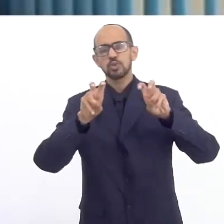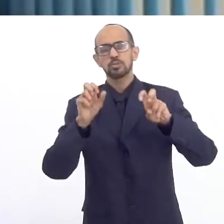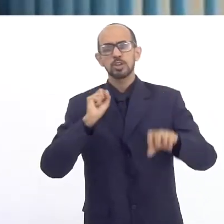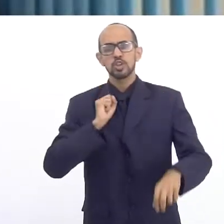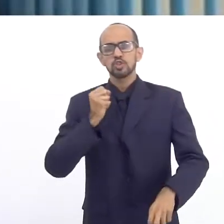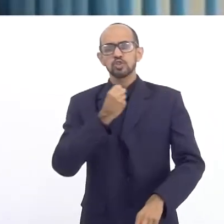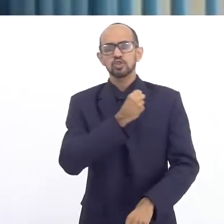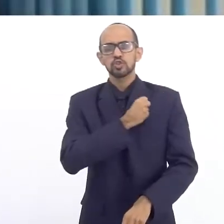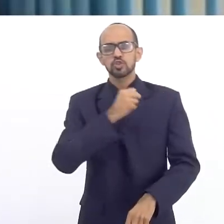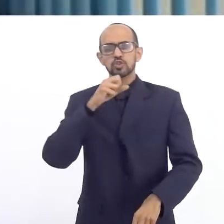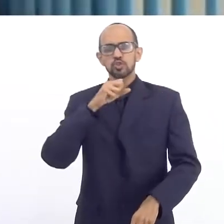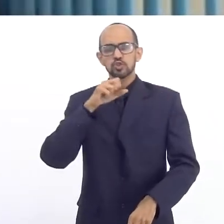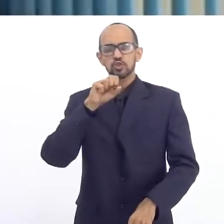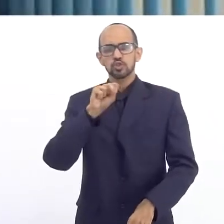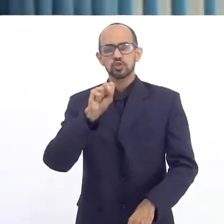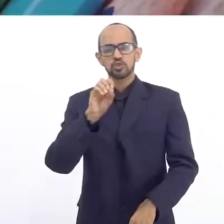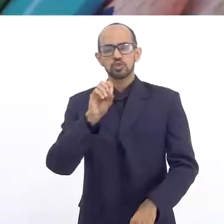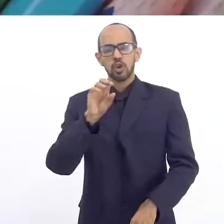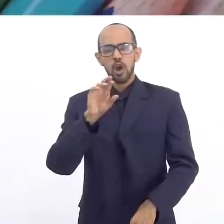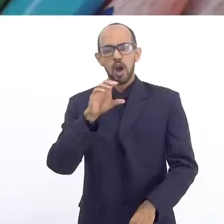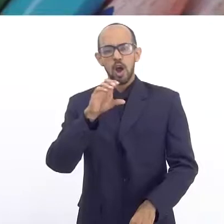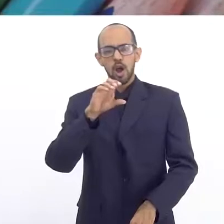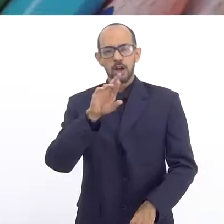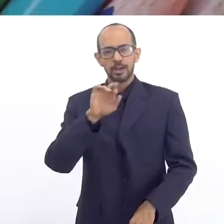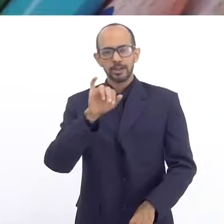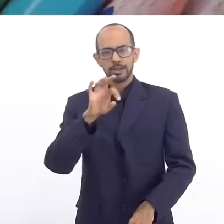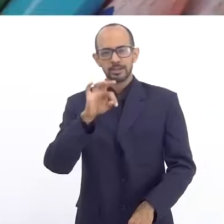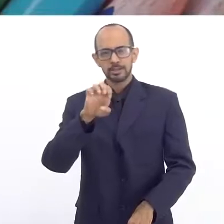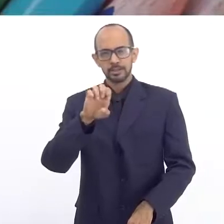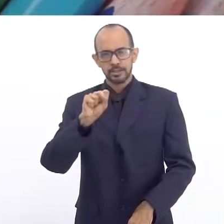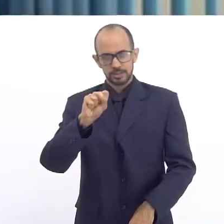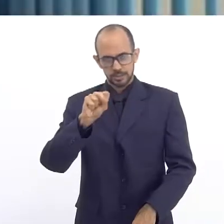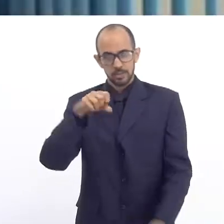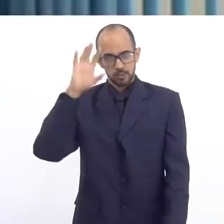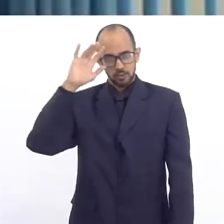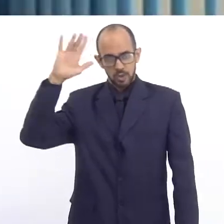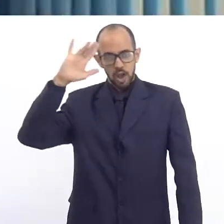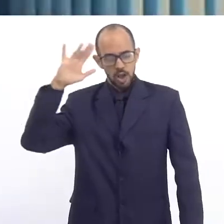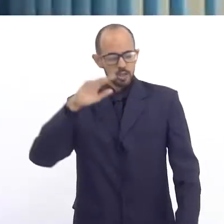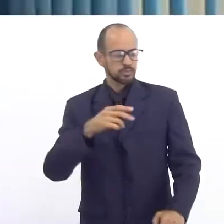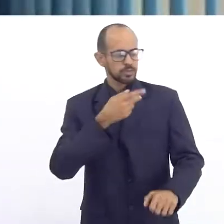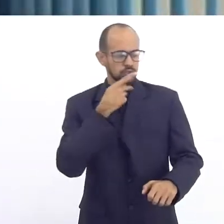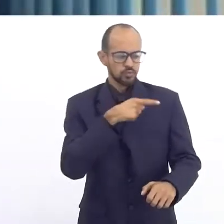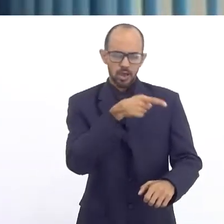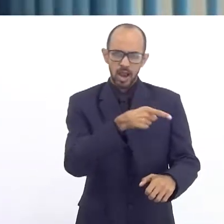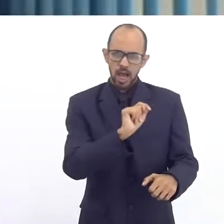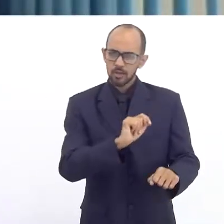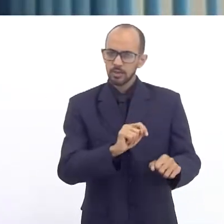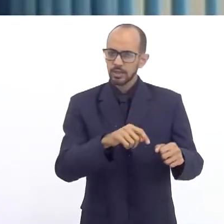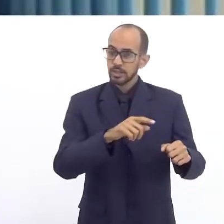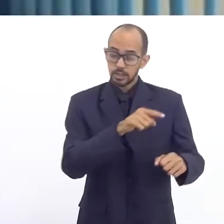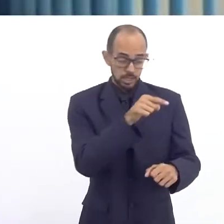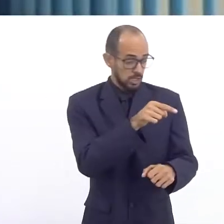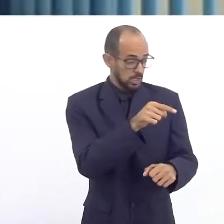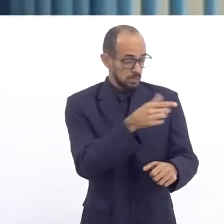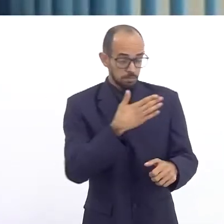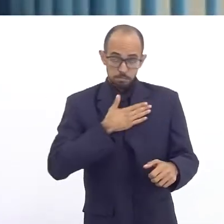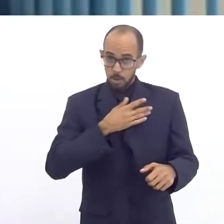por Sócrates, né? Apaixonante. E aí a gente discutia, né? O que significa... E ele discutia de uma